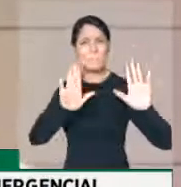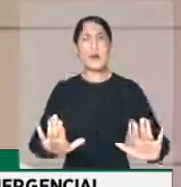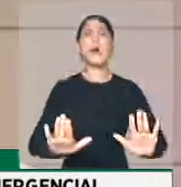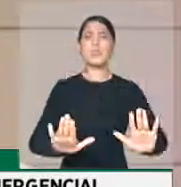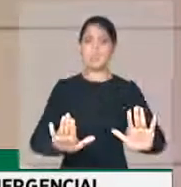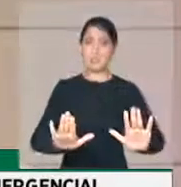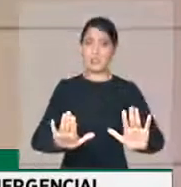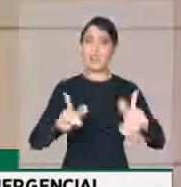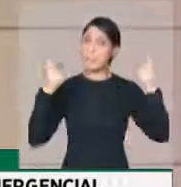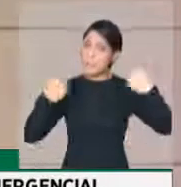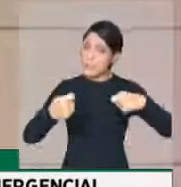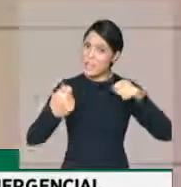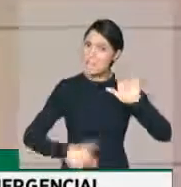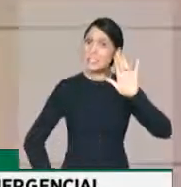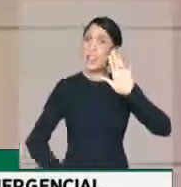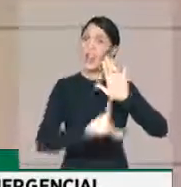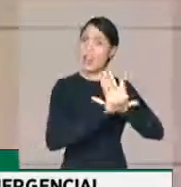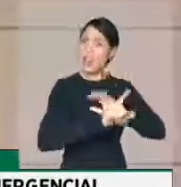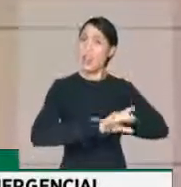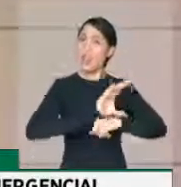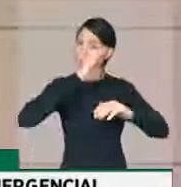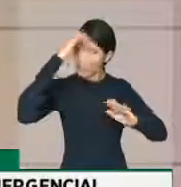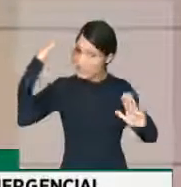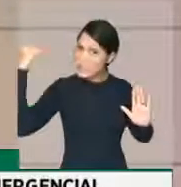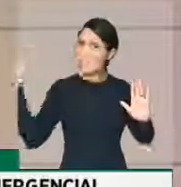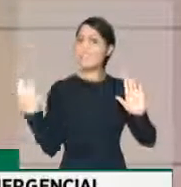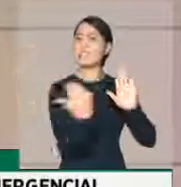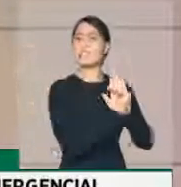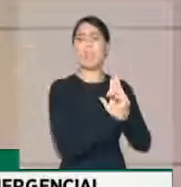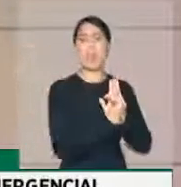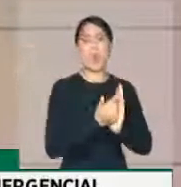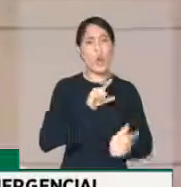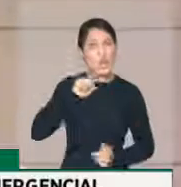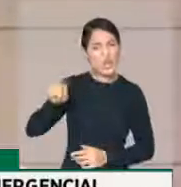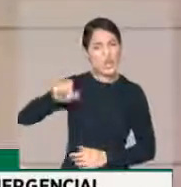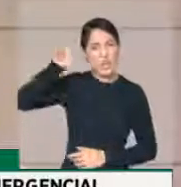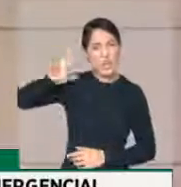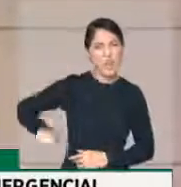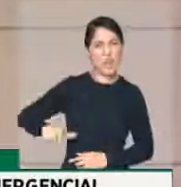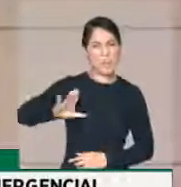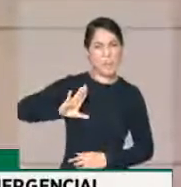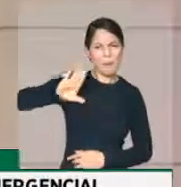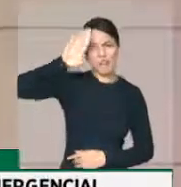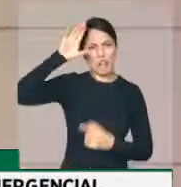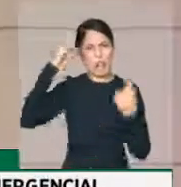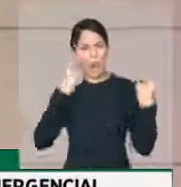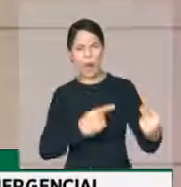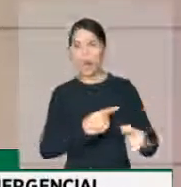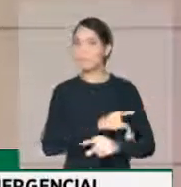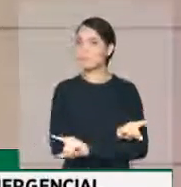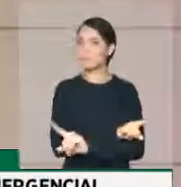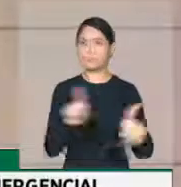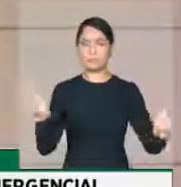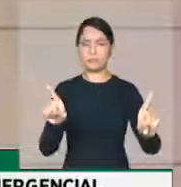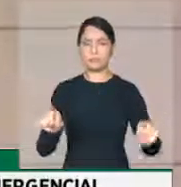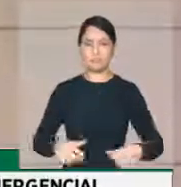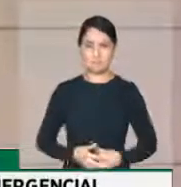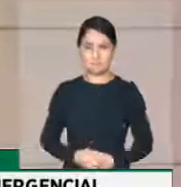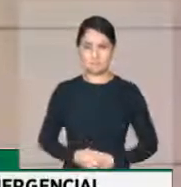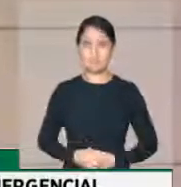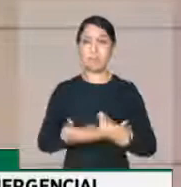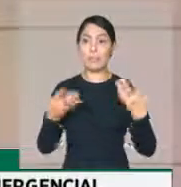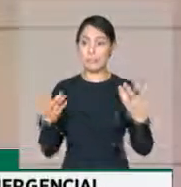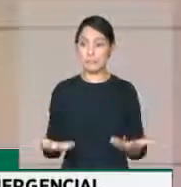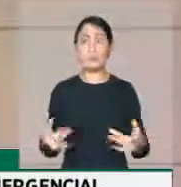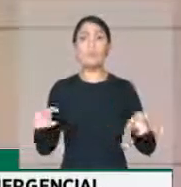e da Constituição praticadas pelo presidente da República. Além disso, presidente, vimos